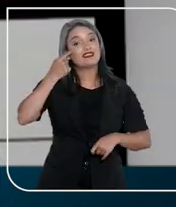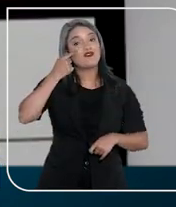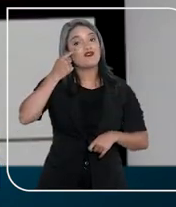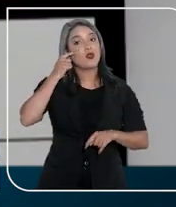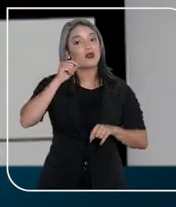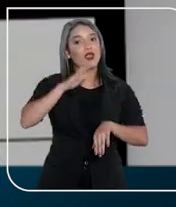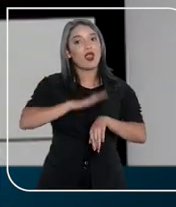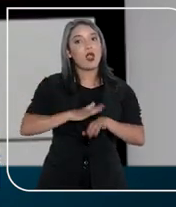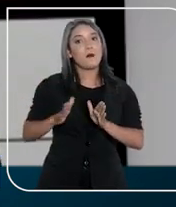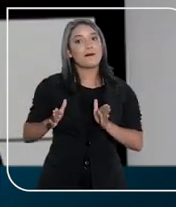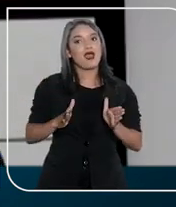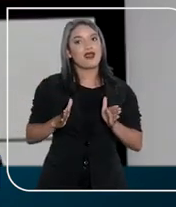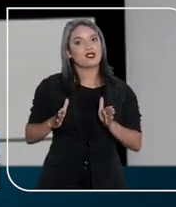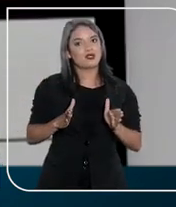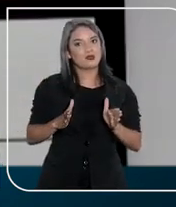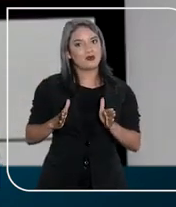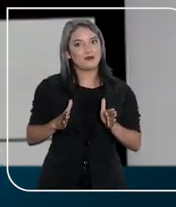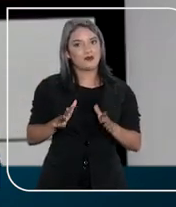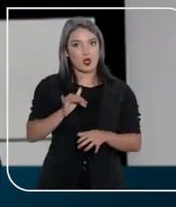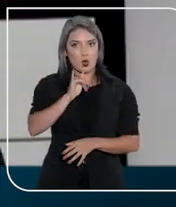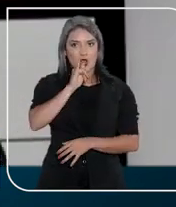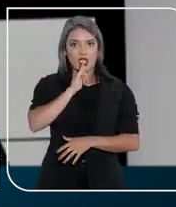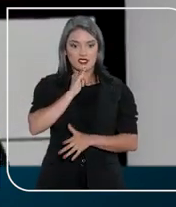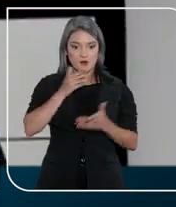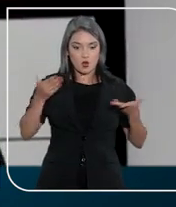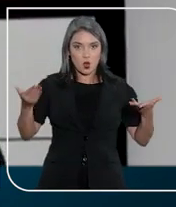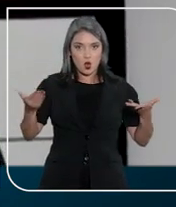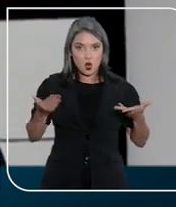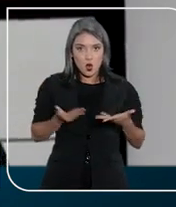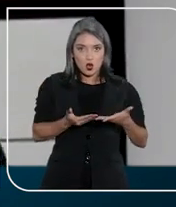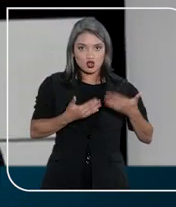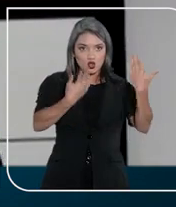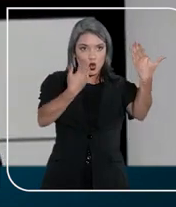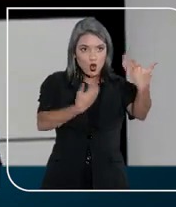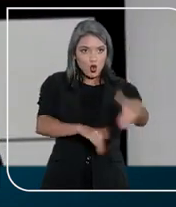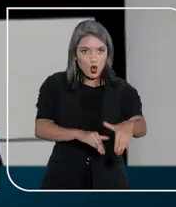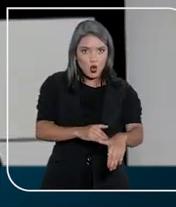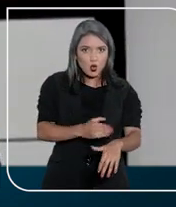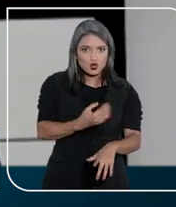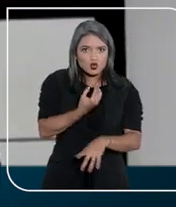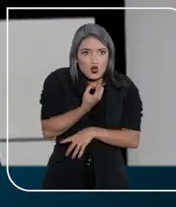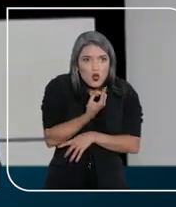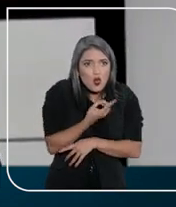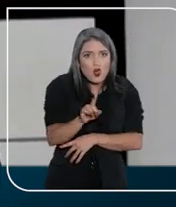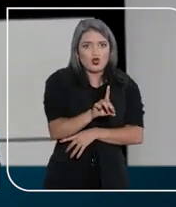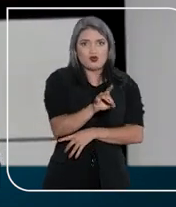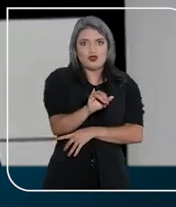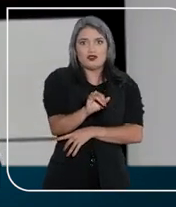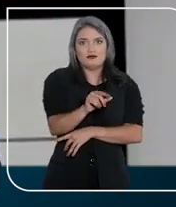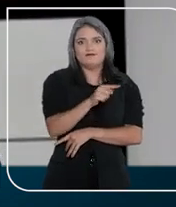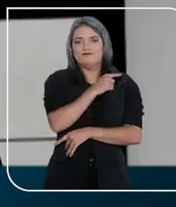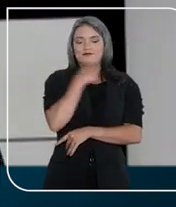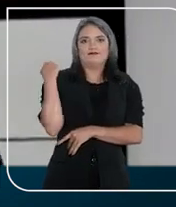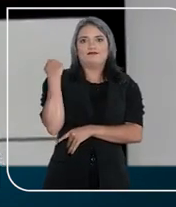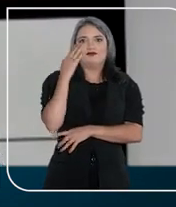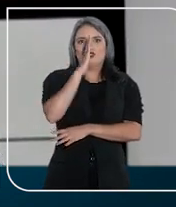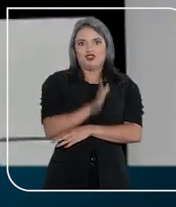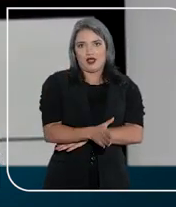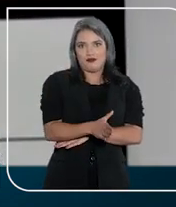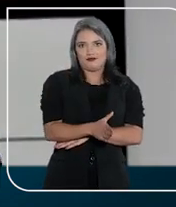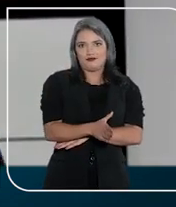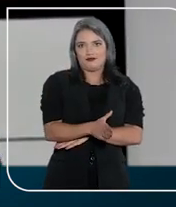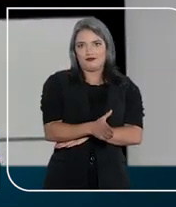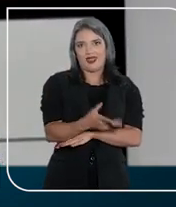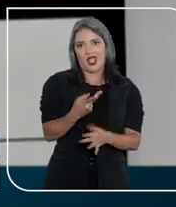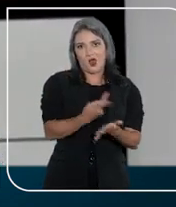temporal. Se hoje é o último dia da validade de um concurso, isso é muito comum em prefeituras. É o último dia